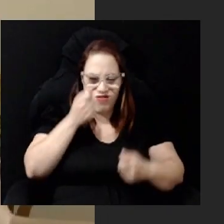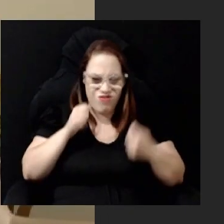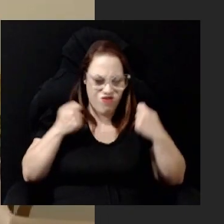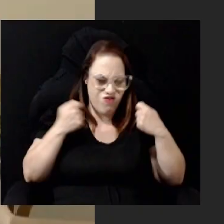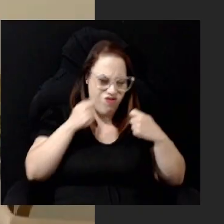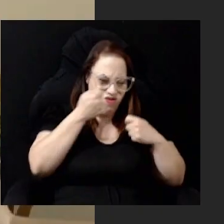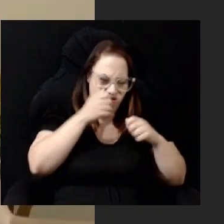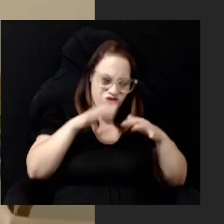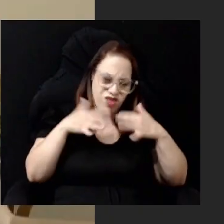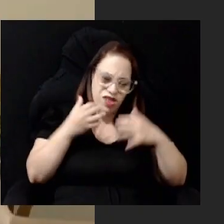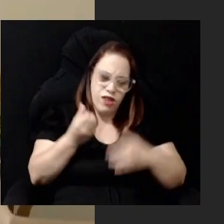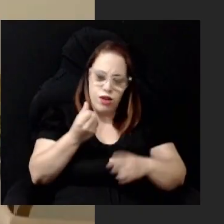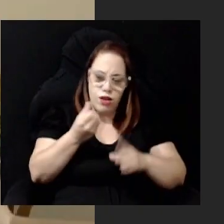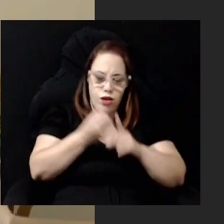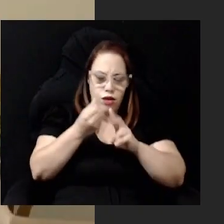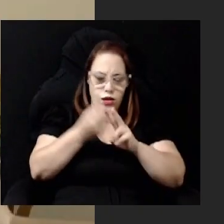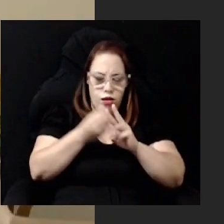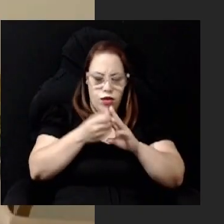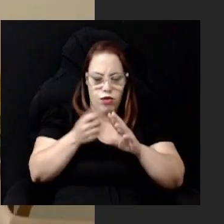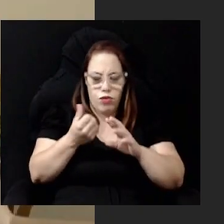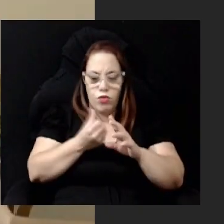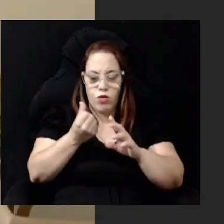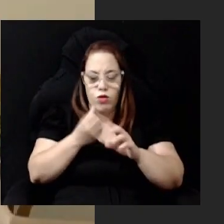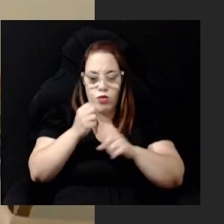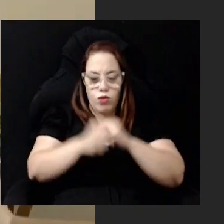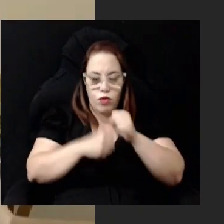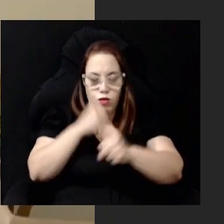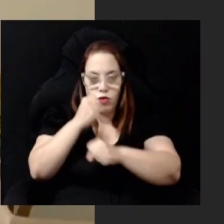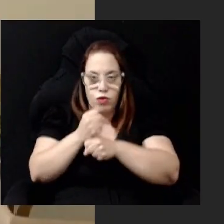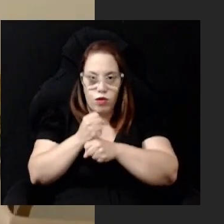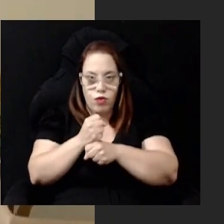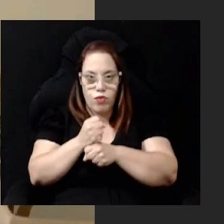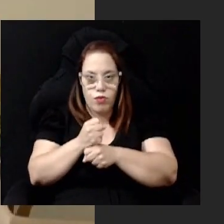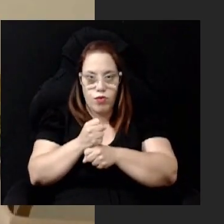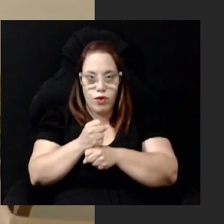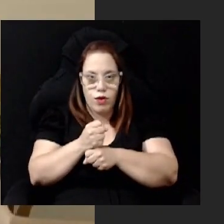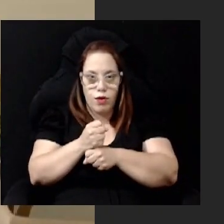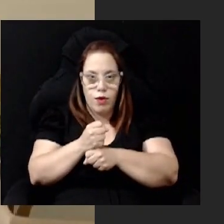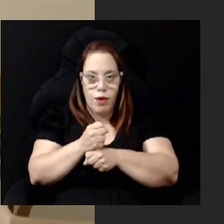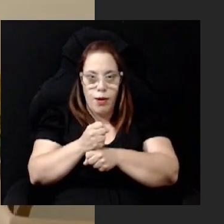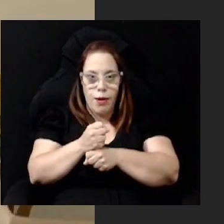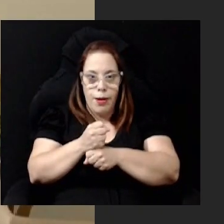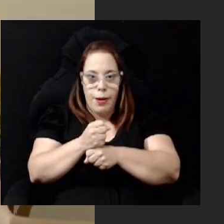tempo, em 6 meses, 1 ano, ele vai se modificar e aí ele vai ter